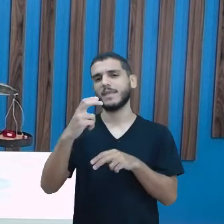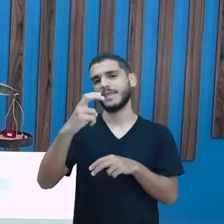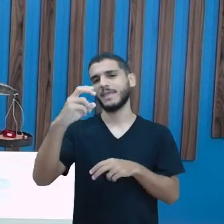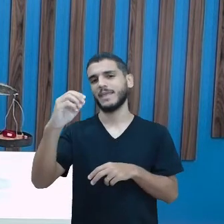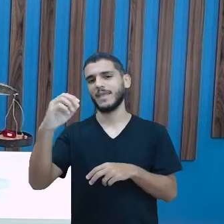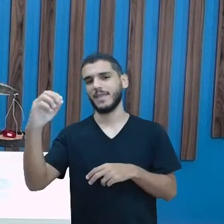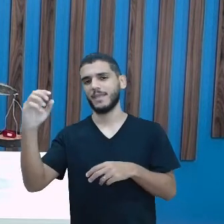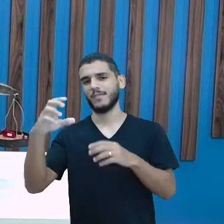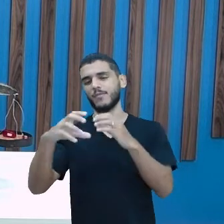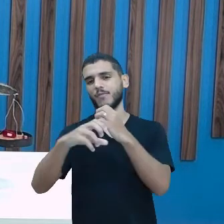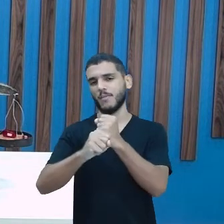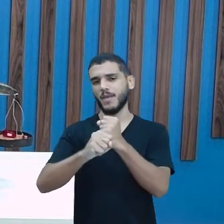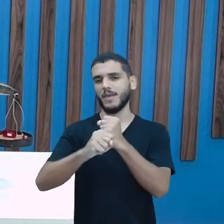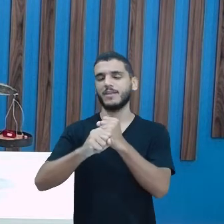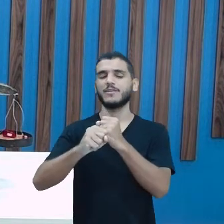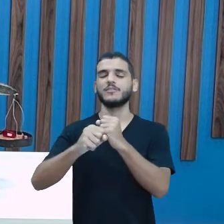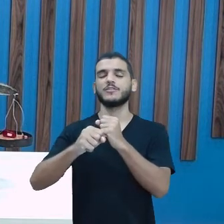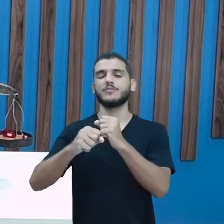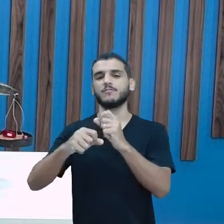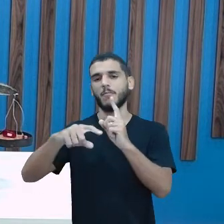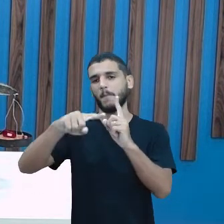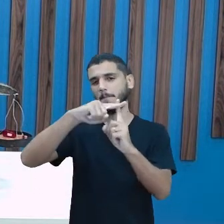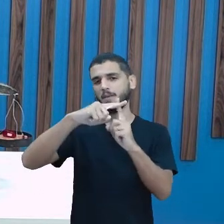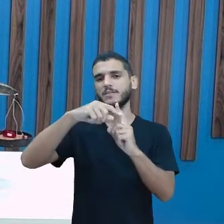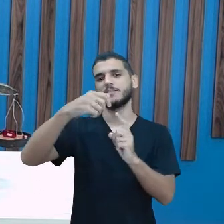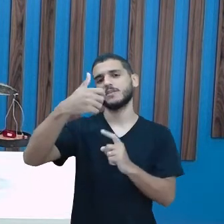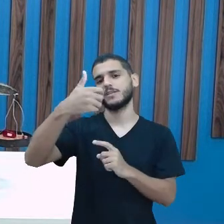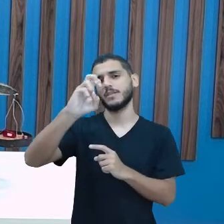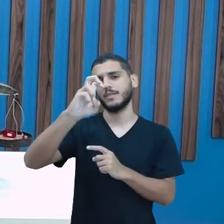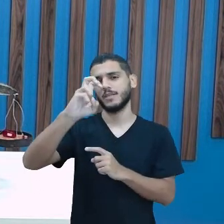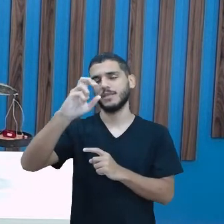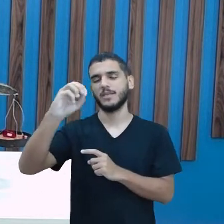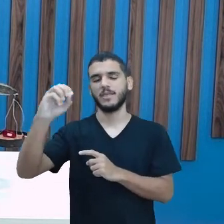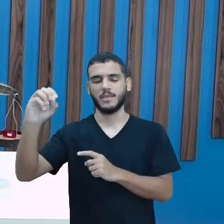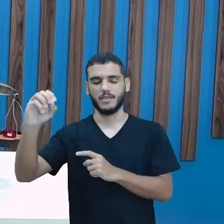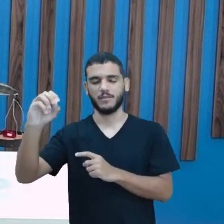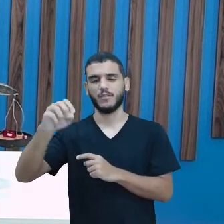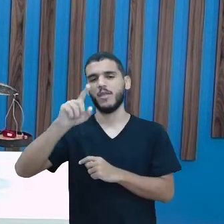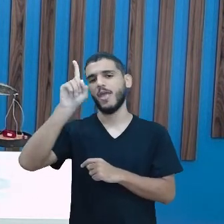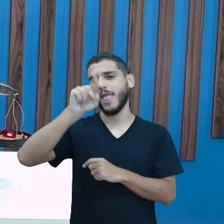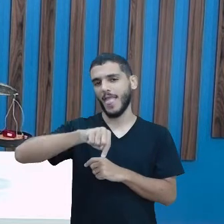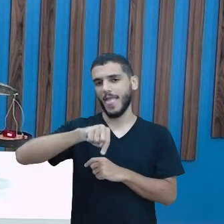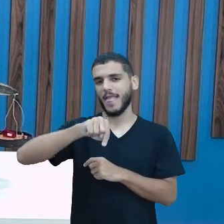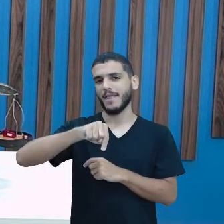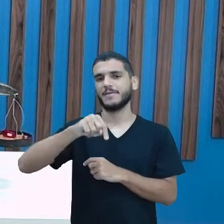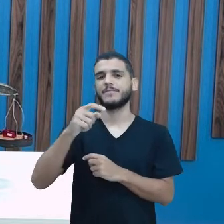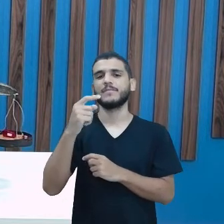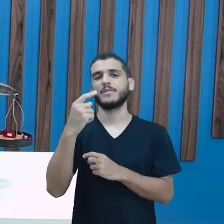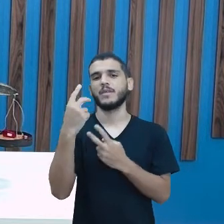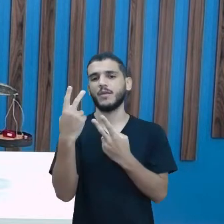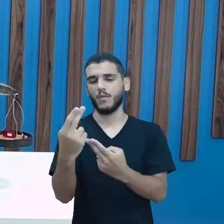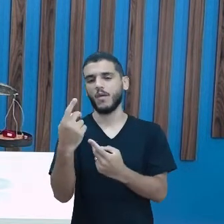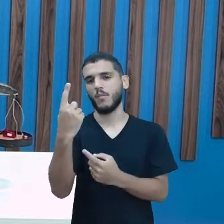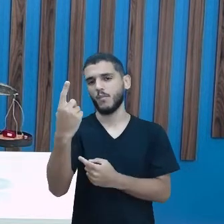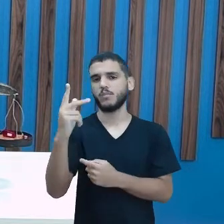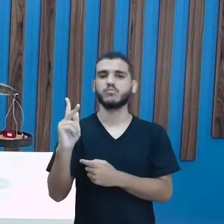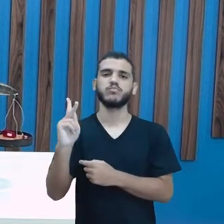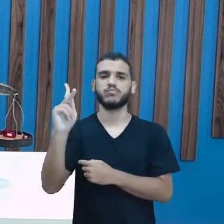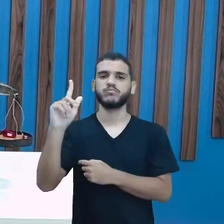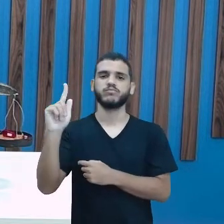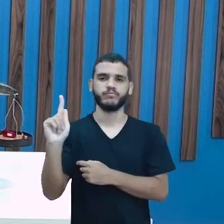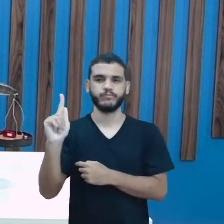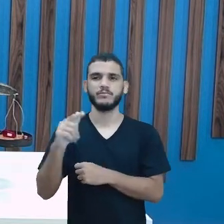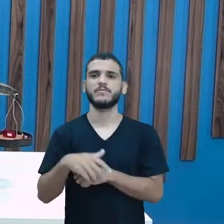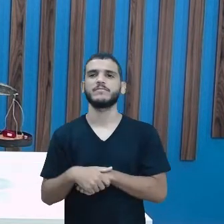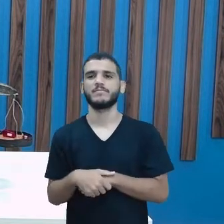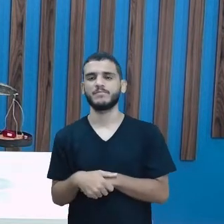dar exatamente 1 quilo. E a gente já estudou que 1 quilograma é o mesmo que